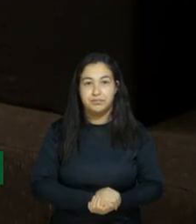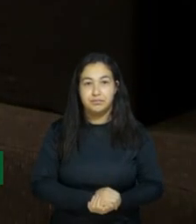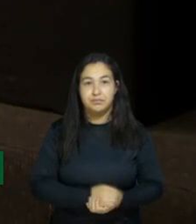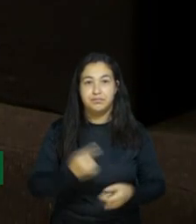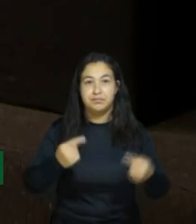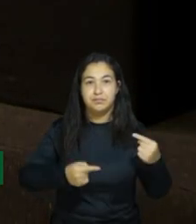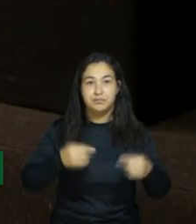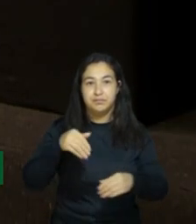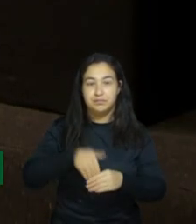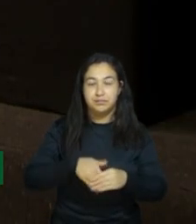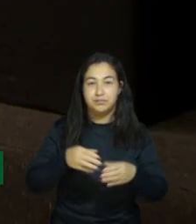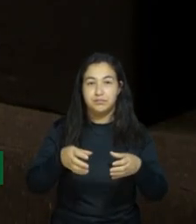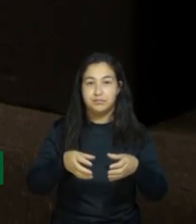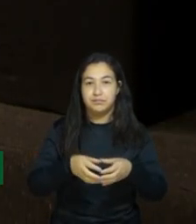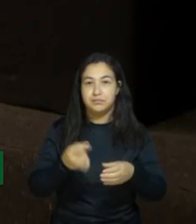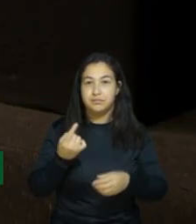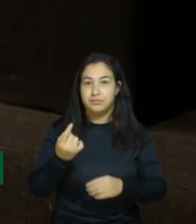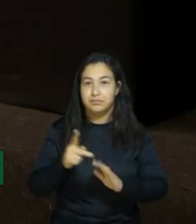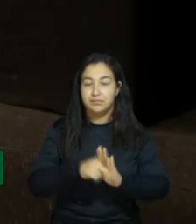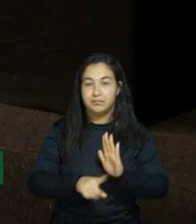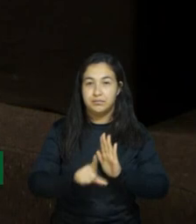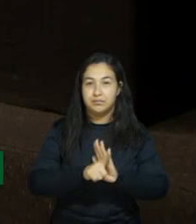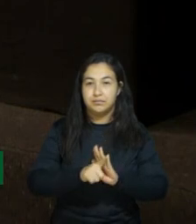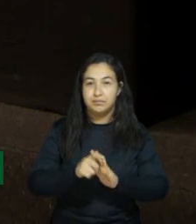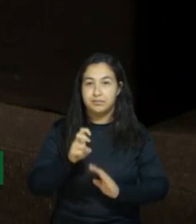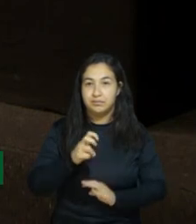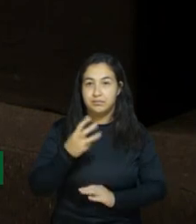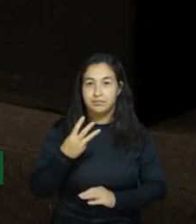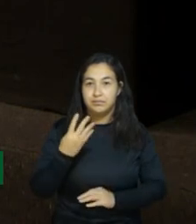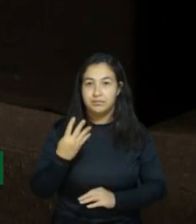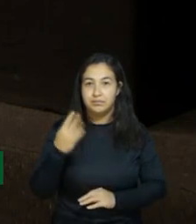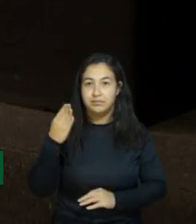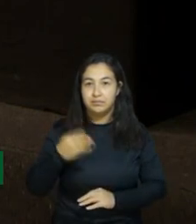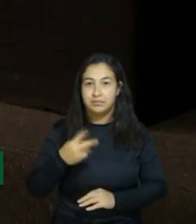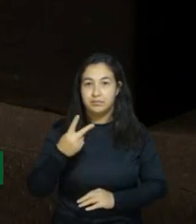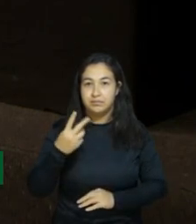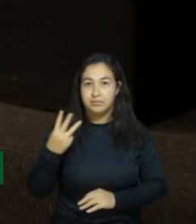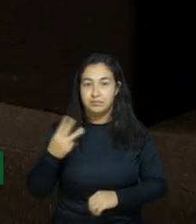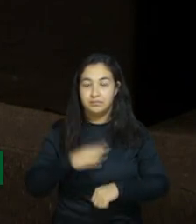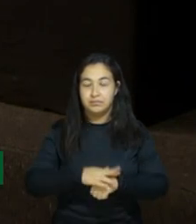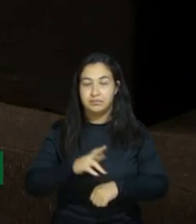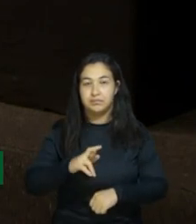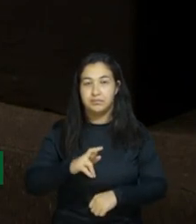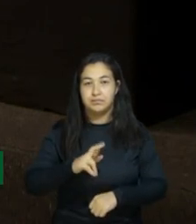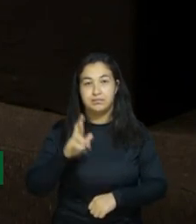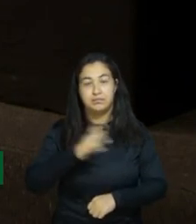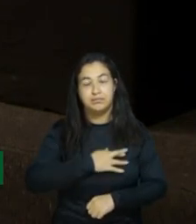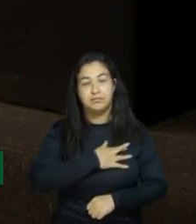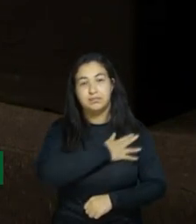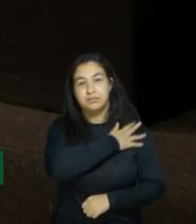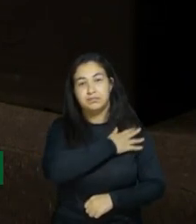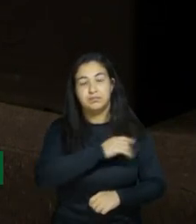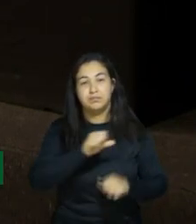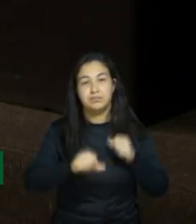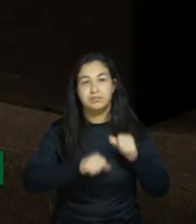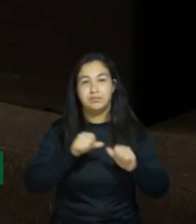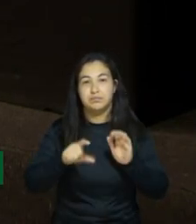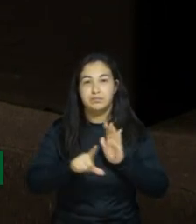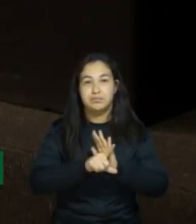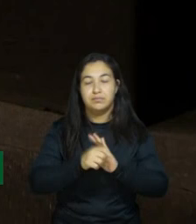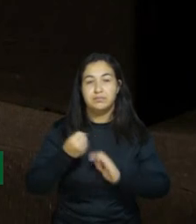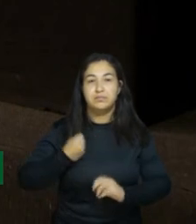discussão e votação em turno único do projeto de lei 534/2023, autoria deputado Napoleão Bernardes, altera o anexo único da lei